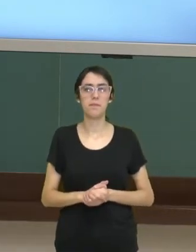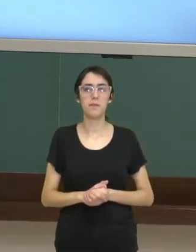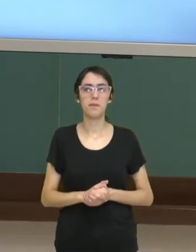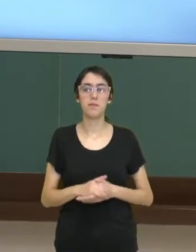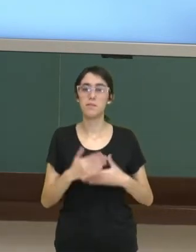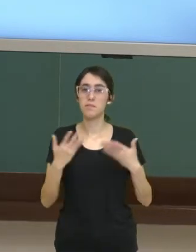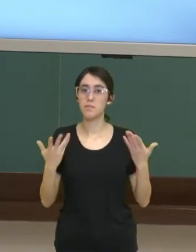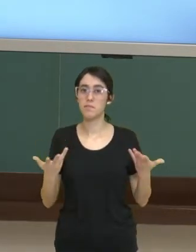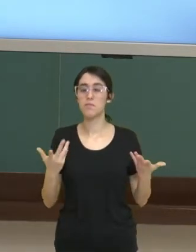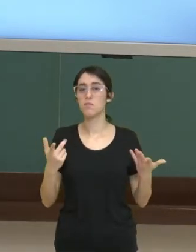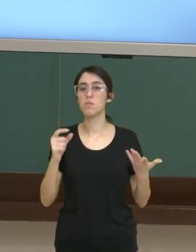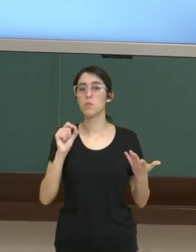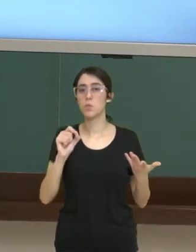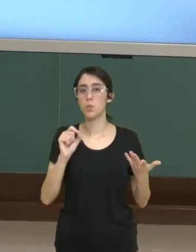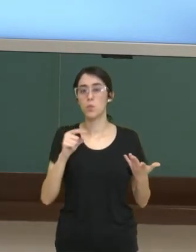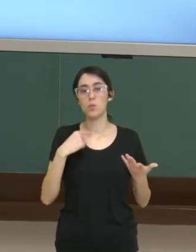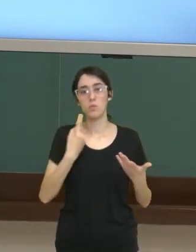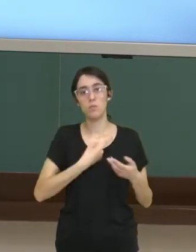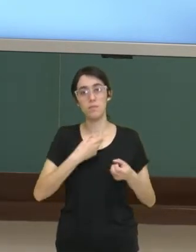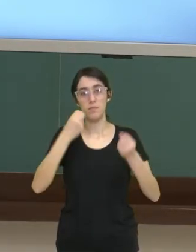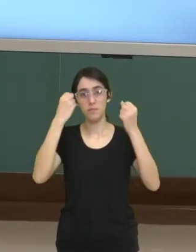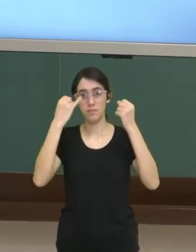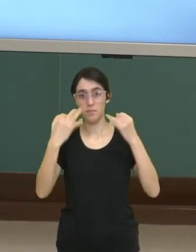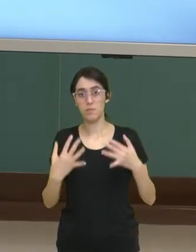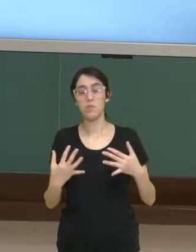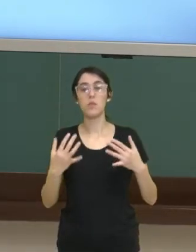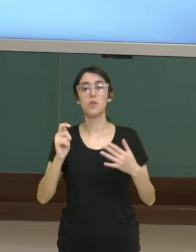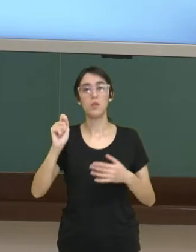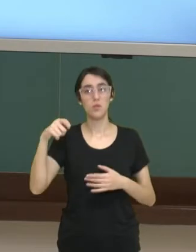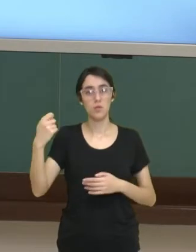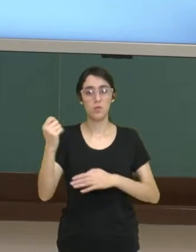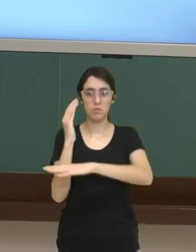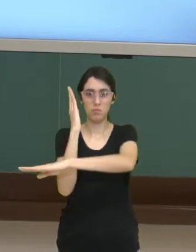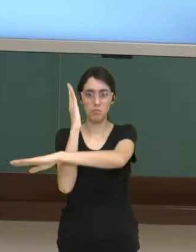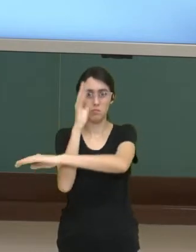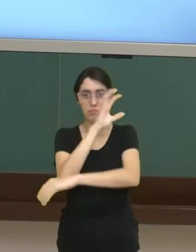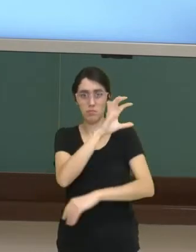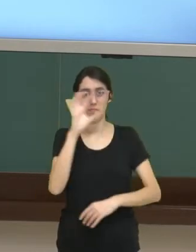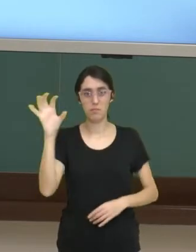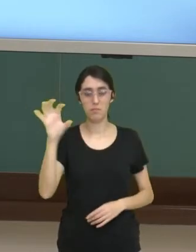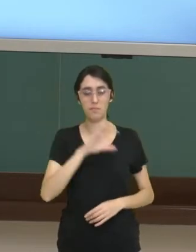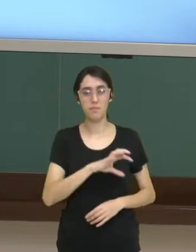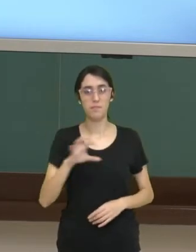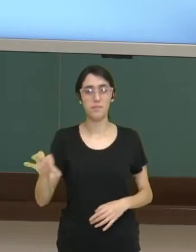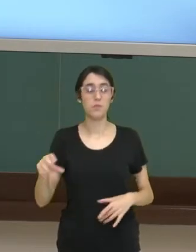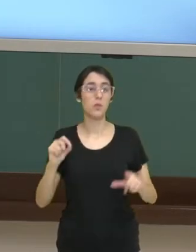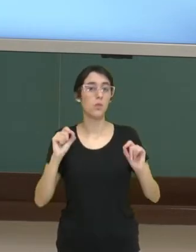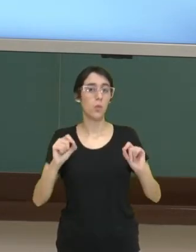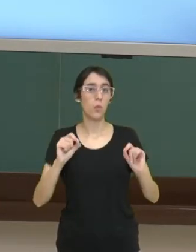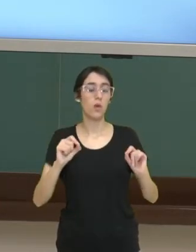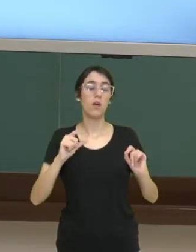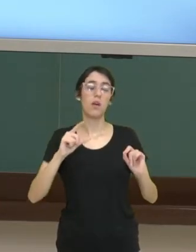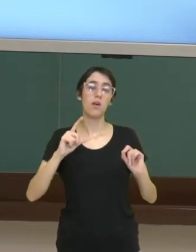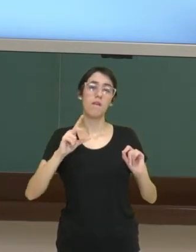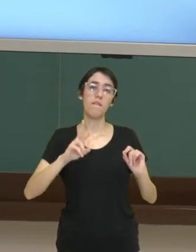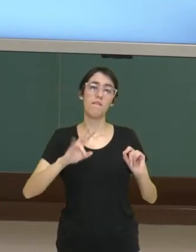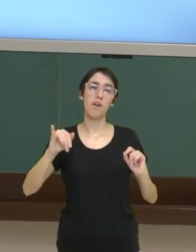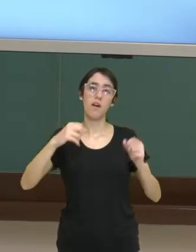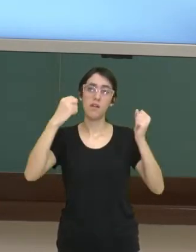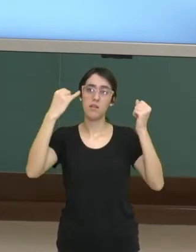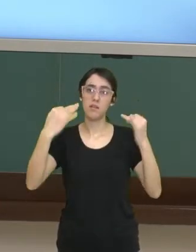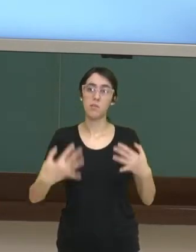vai trabalhar exatamente dentro dessa localização do plano cartesiano, como a gente vai trabalhar com duas